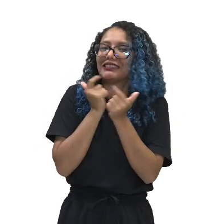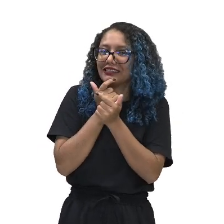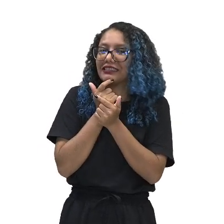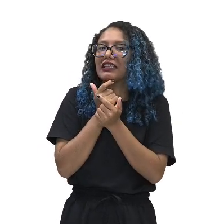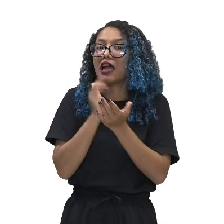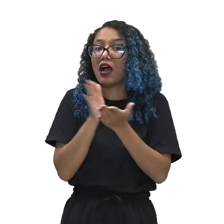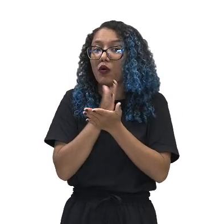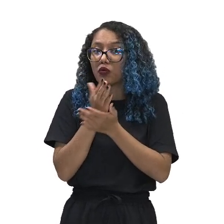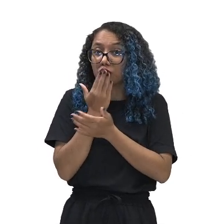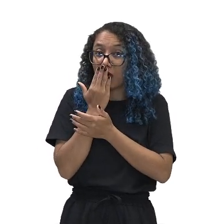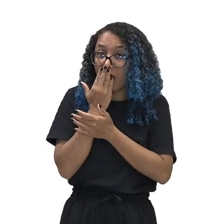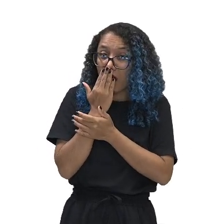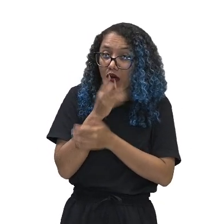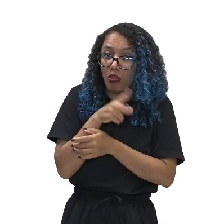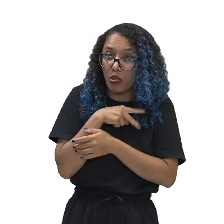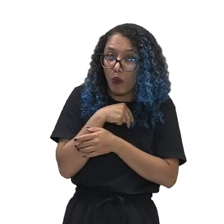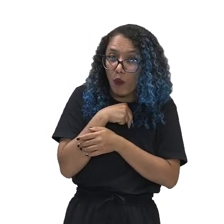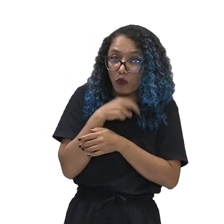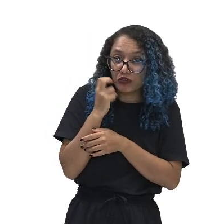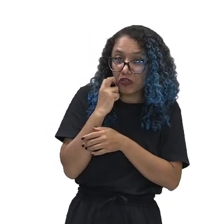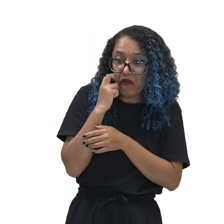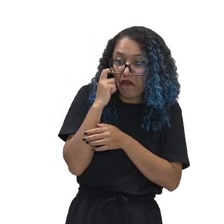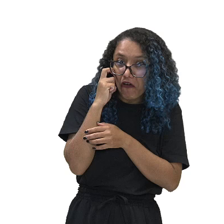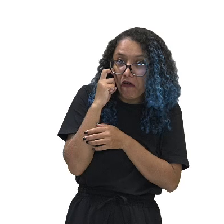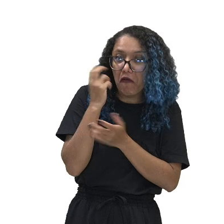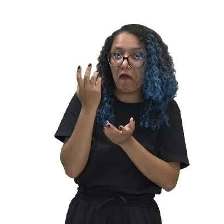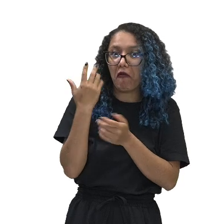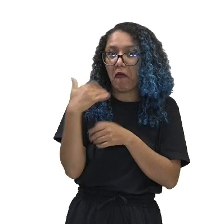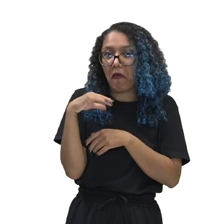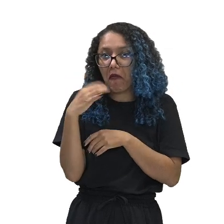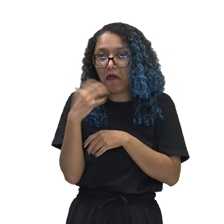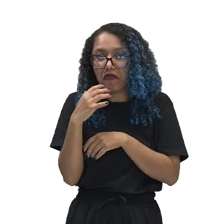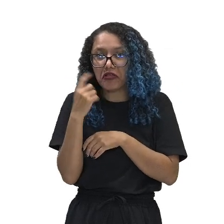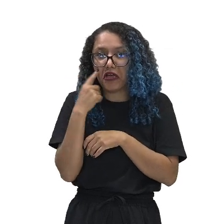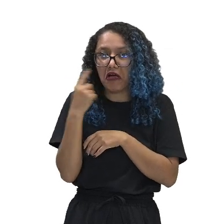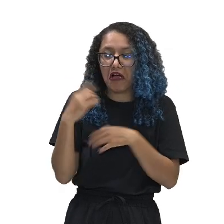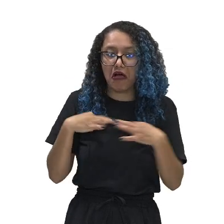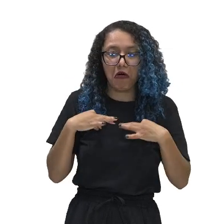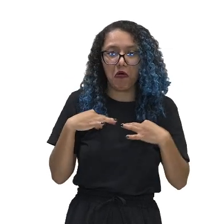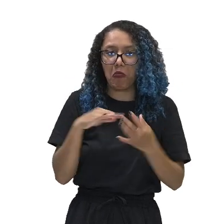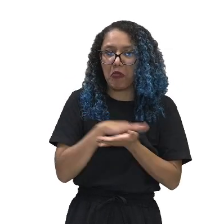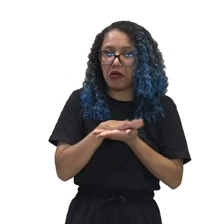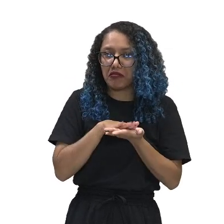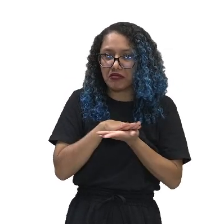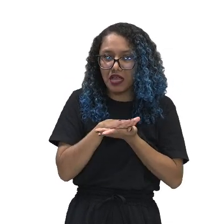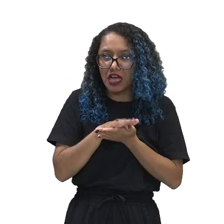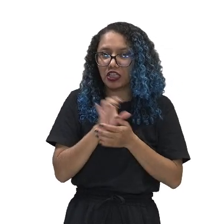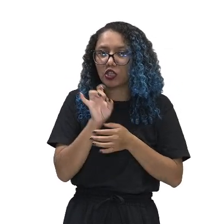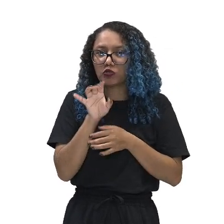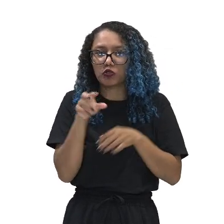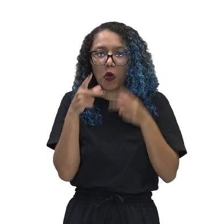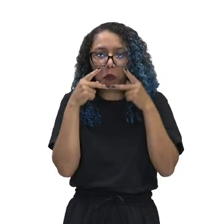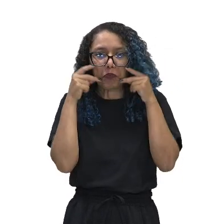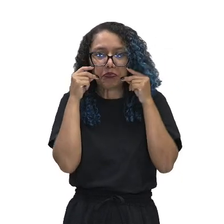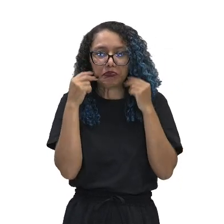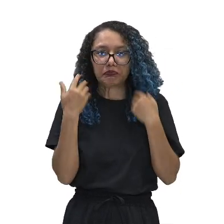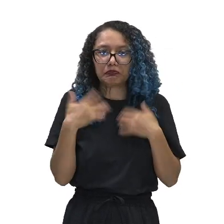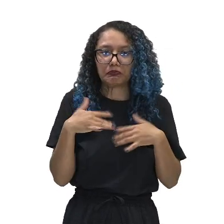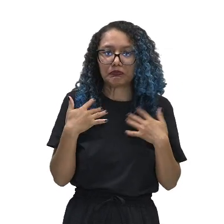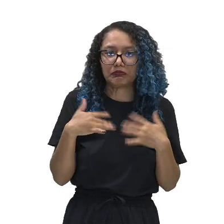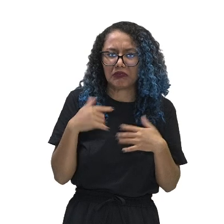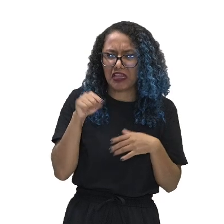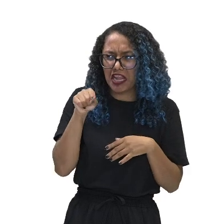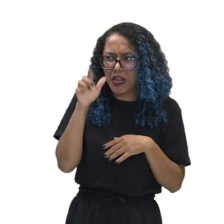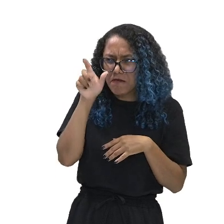achando, oh, que horrível, ele está sem roupa, ele está só de ceroulas. Será que ele está